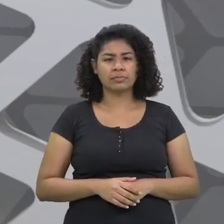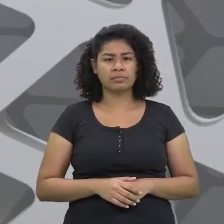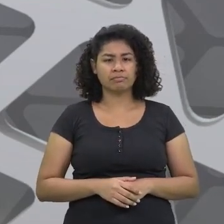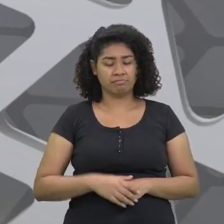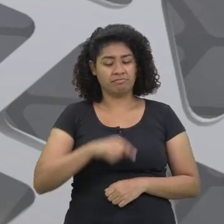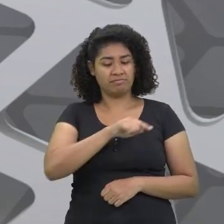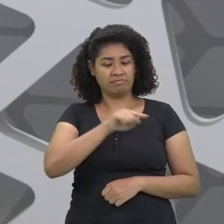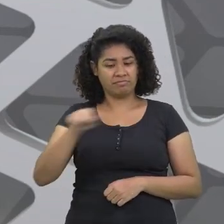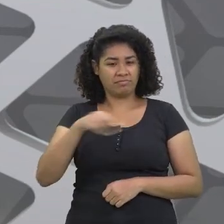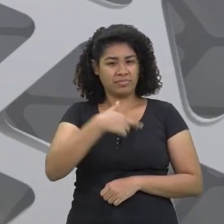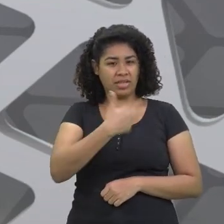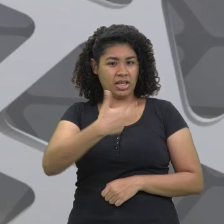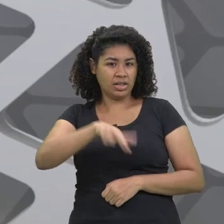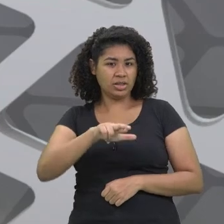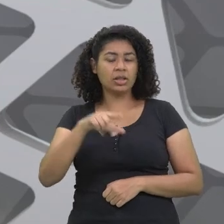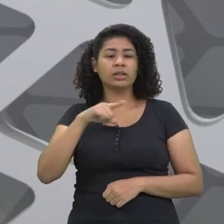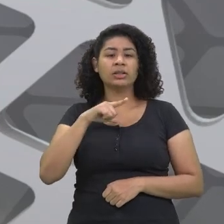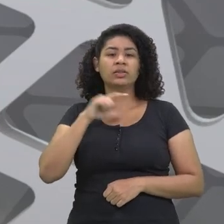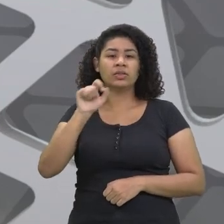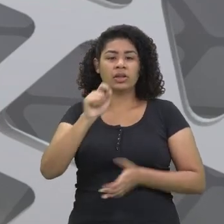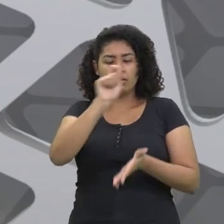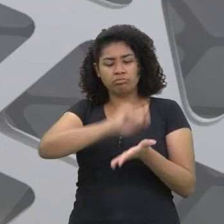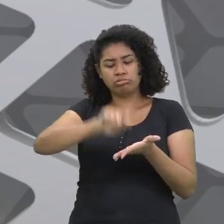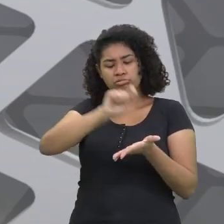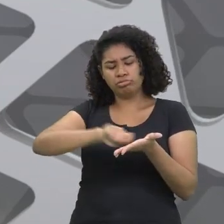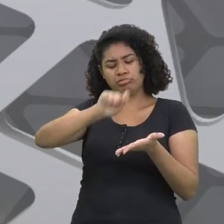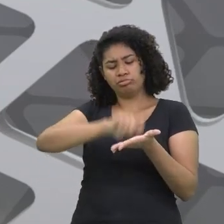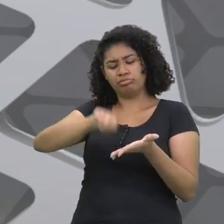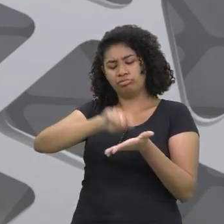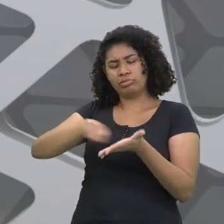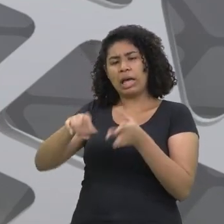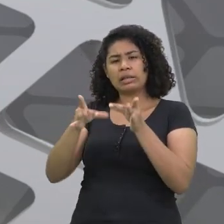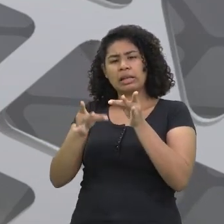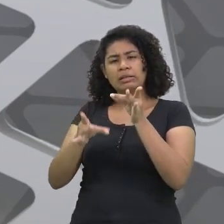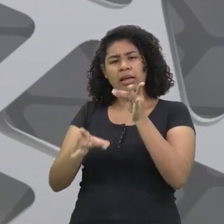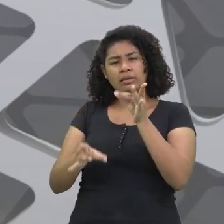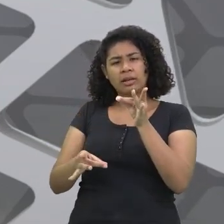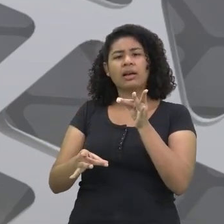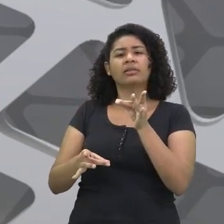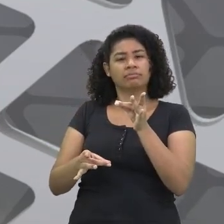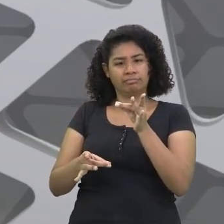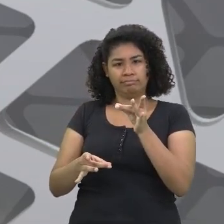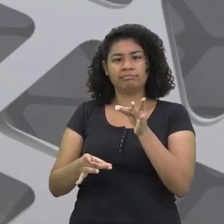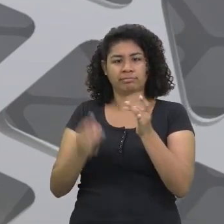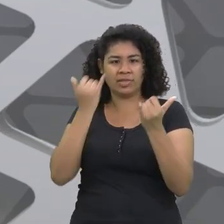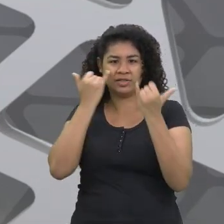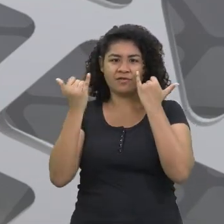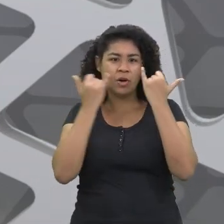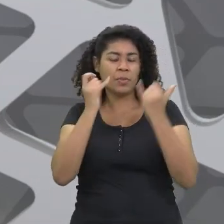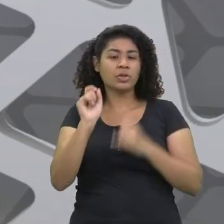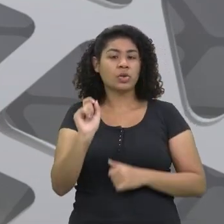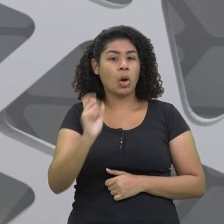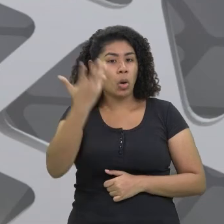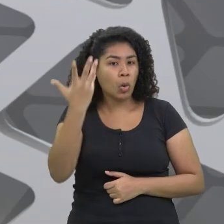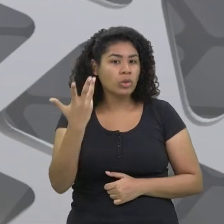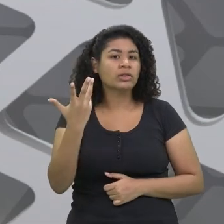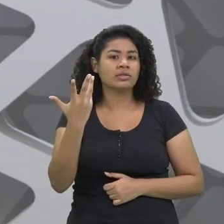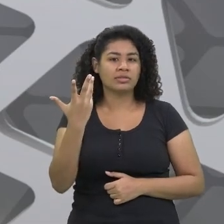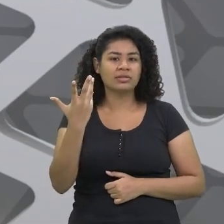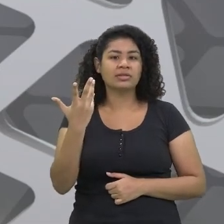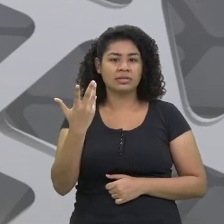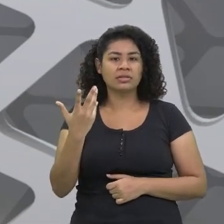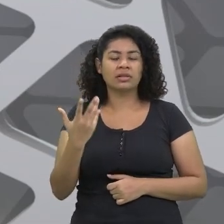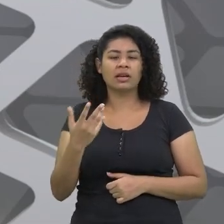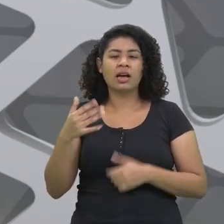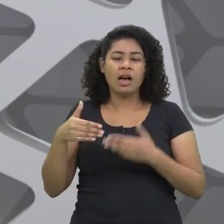os cronistas, ou seja, que escreviam os detalhes, anotavam com registros detalhados o que foi